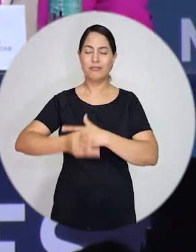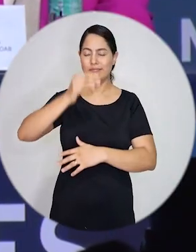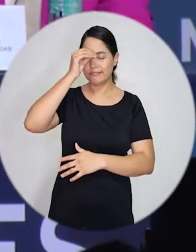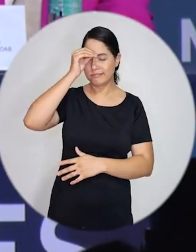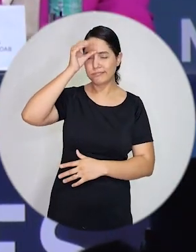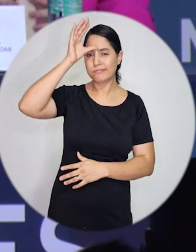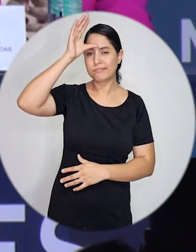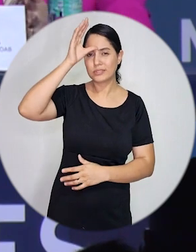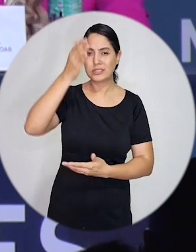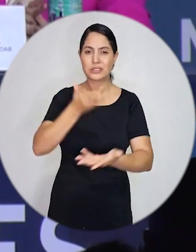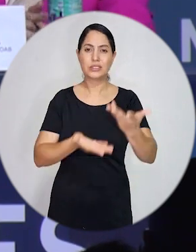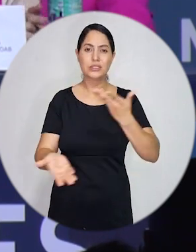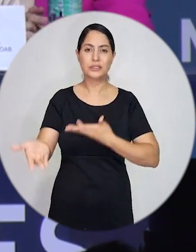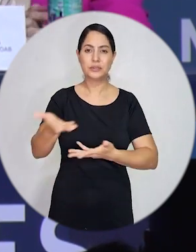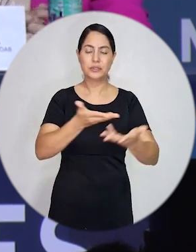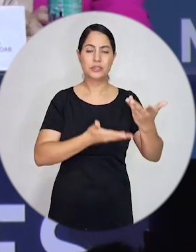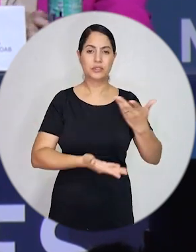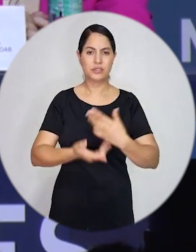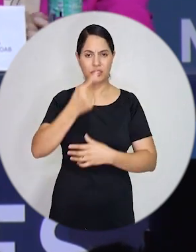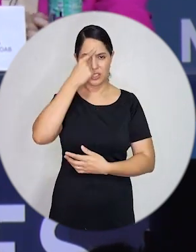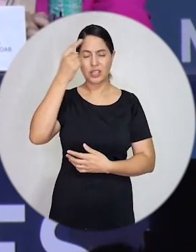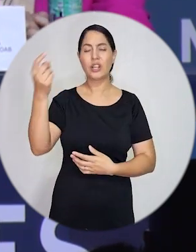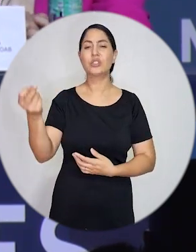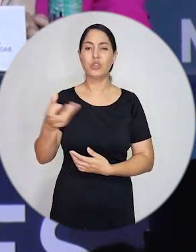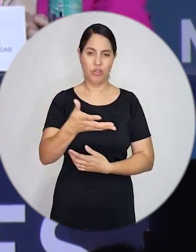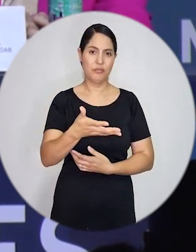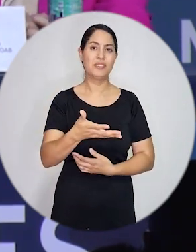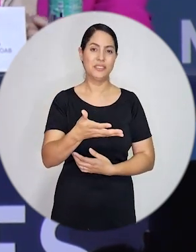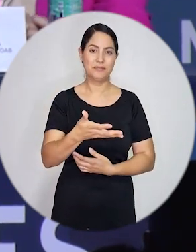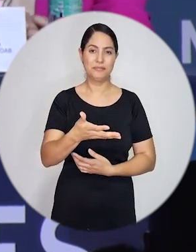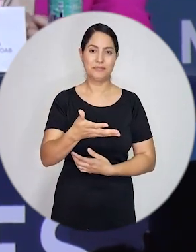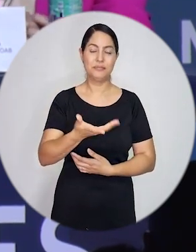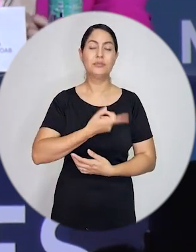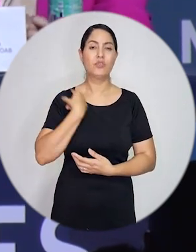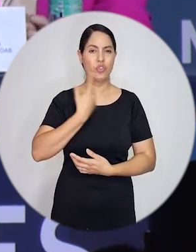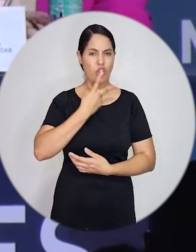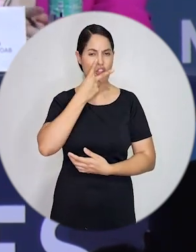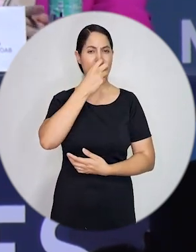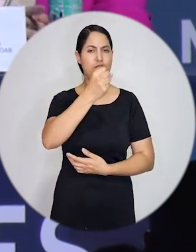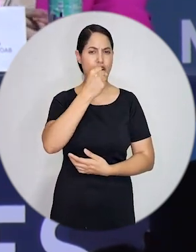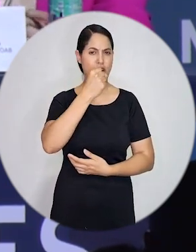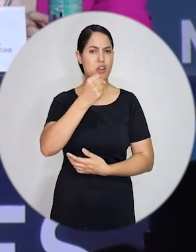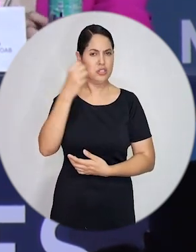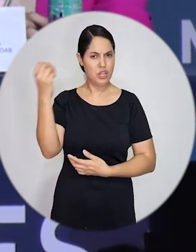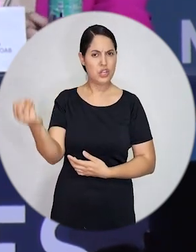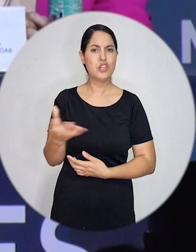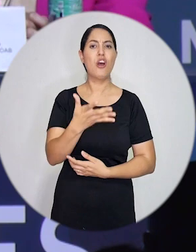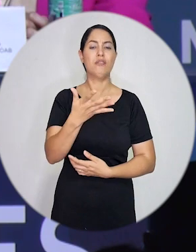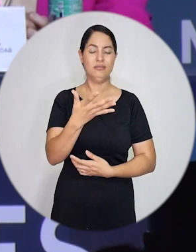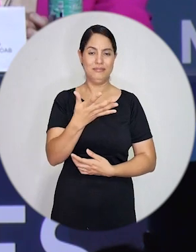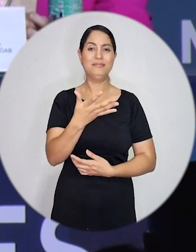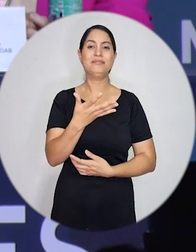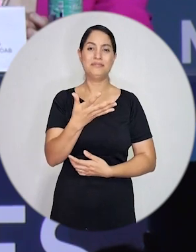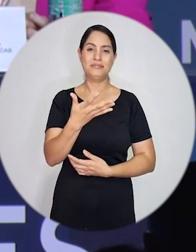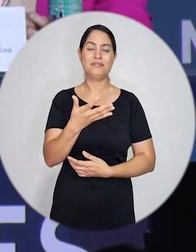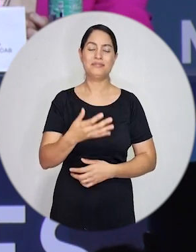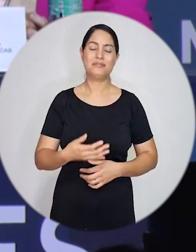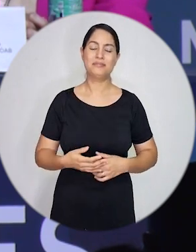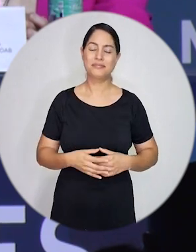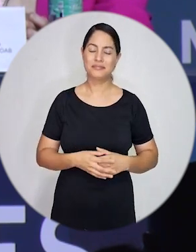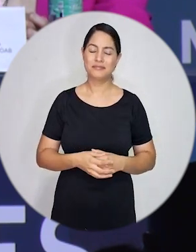trocar energias, trocar conhecimento, renovar, na verdade, as nossas